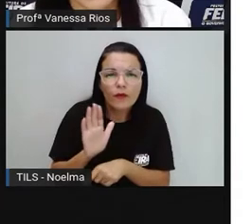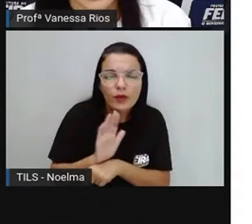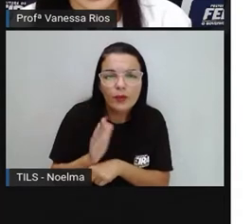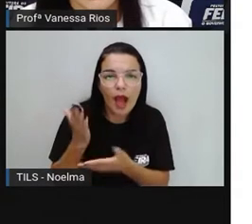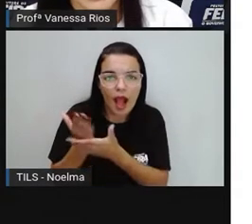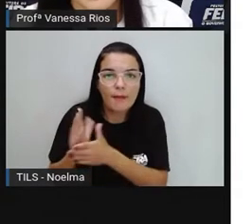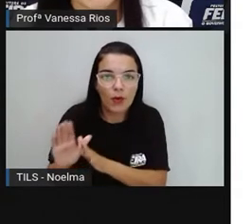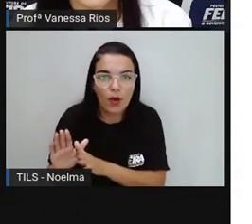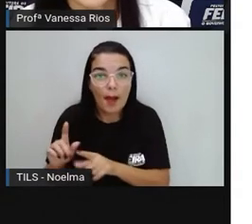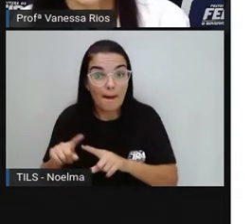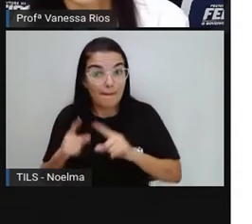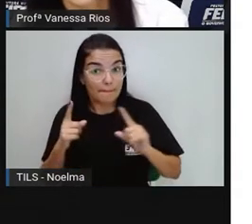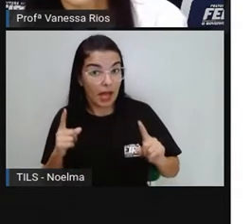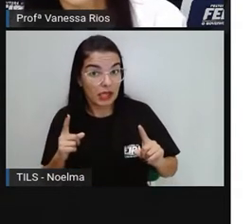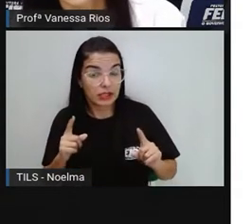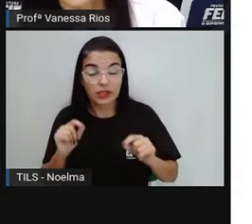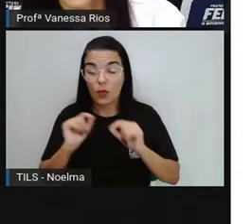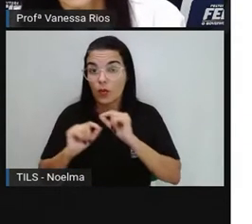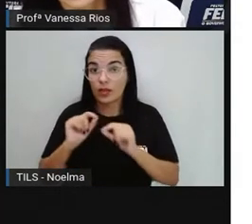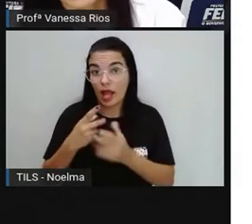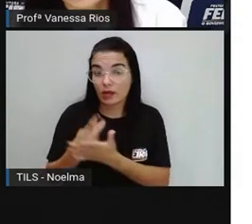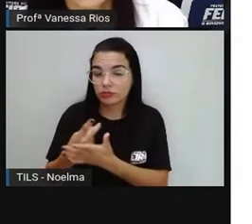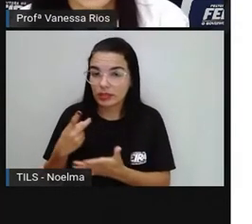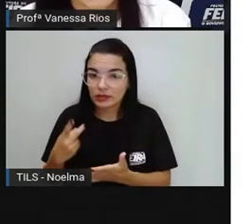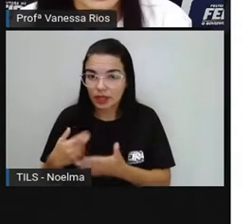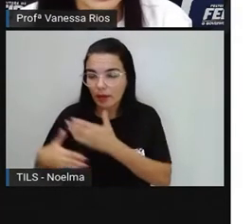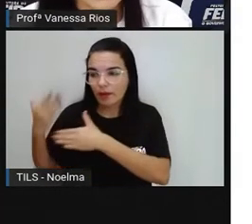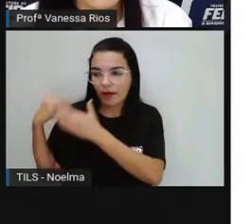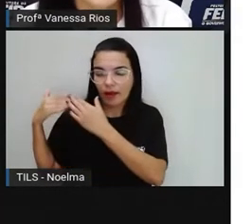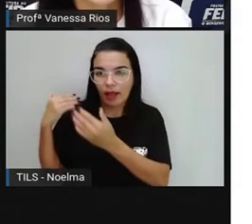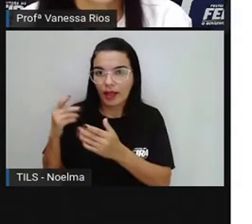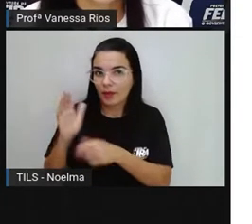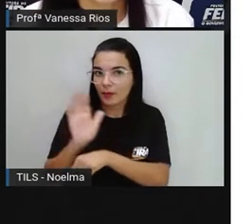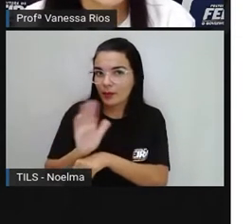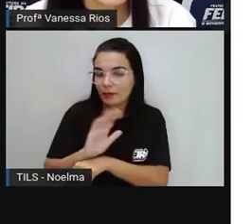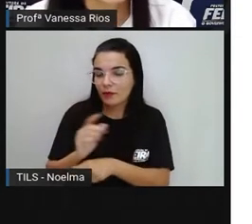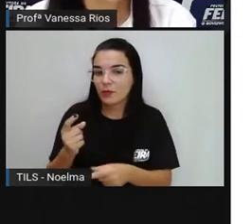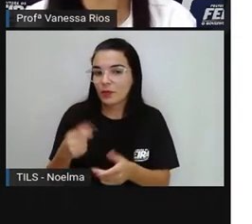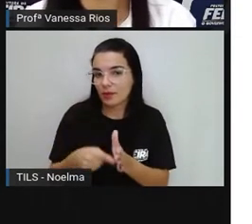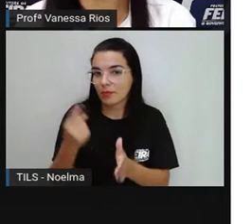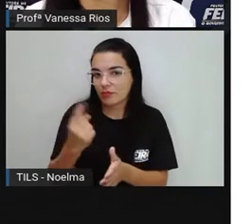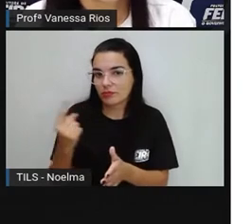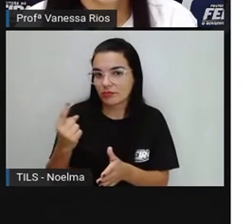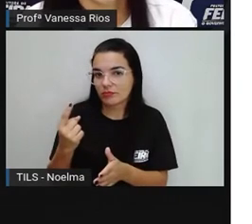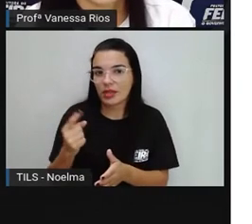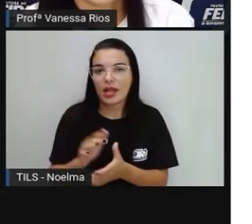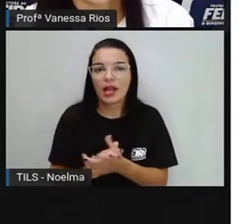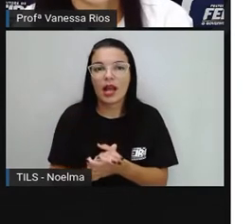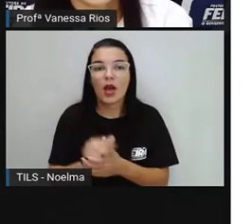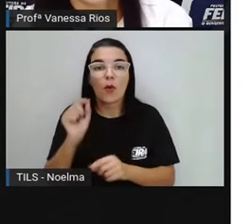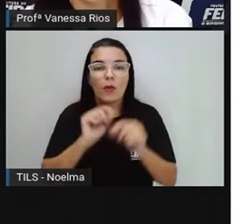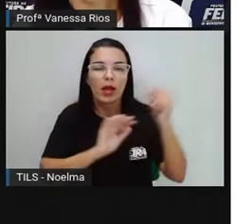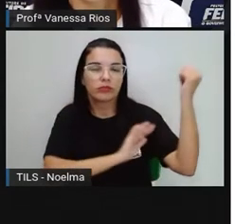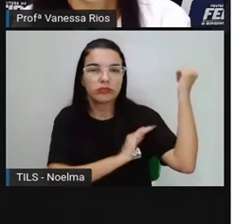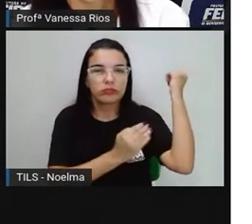acabou. Mas apesar dos atos ocorridos no primeiro, Os Incríveis, ser um super-herói ainda é